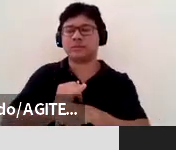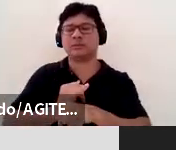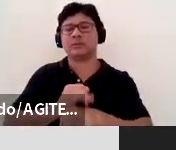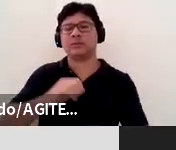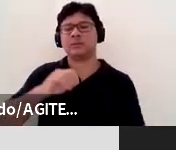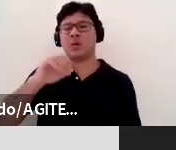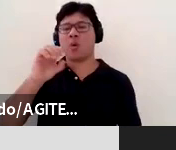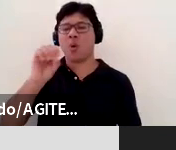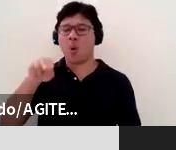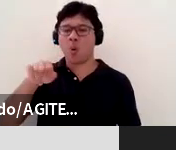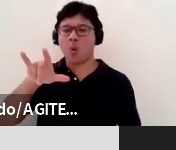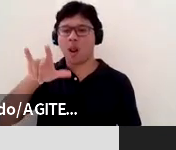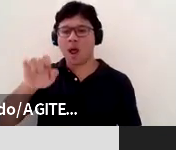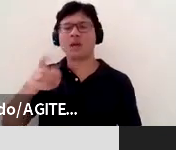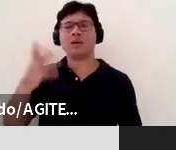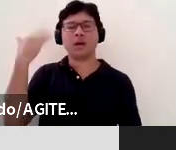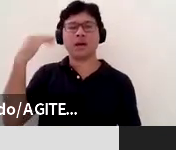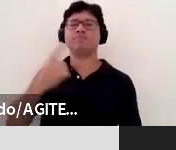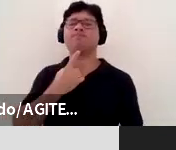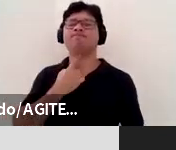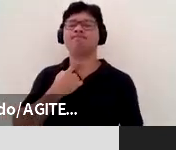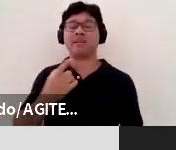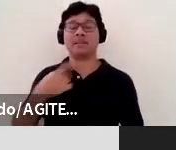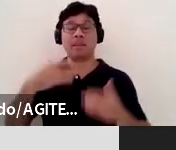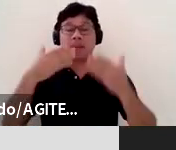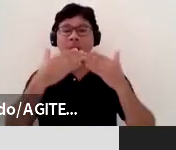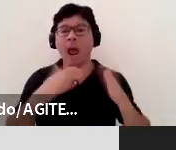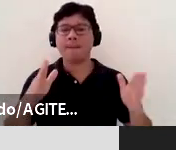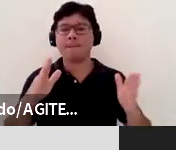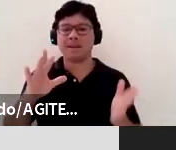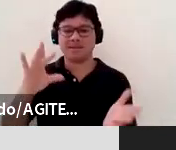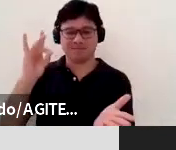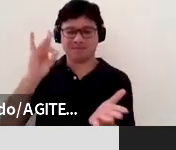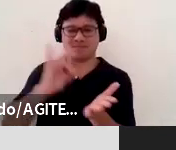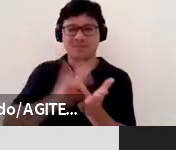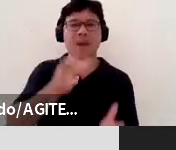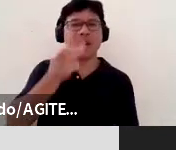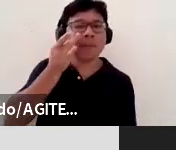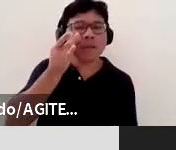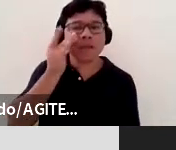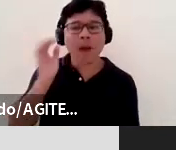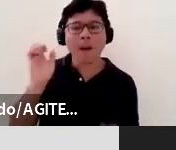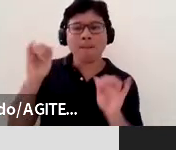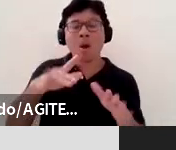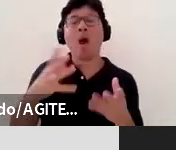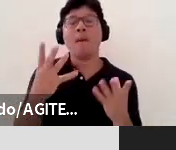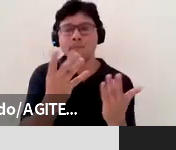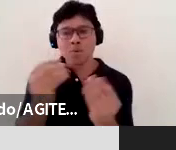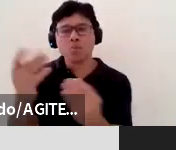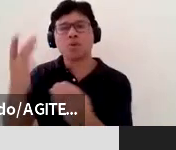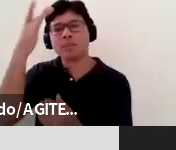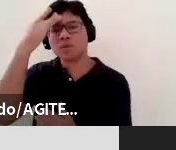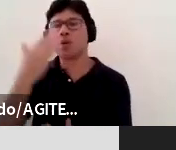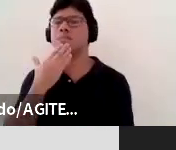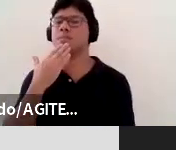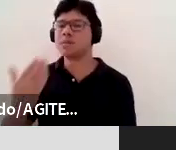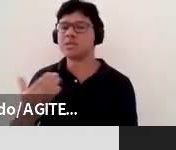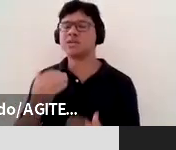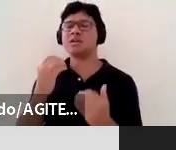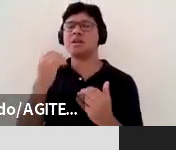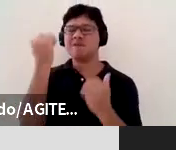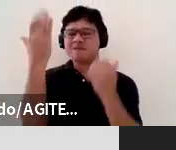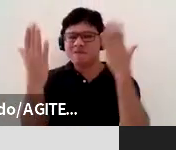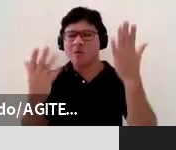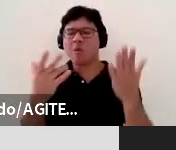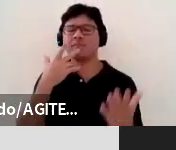antigo, porque sempre que a gente abria as oficinas presenciais, a gente tinha muita demanda de gente de fora que ficava com muita pena